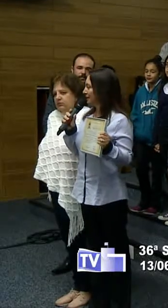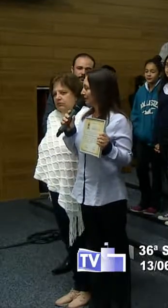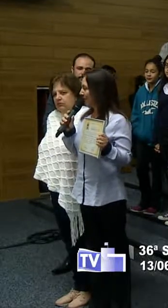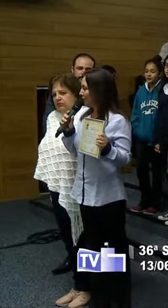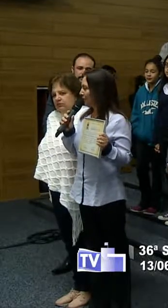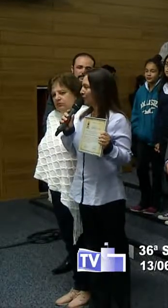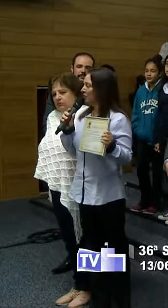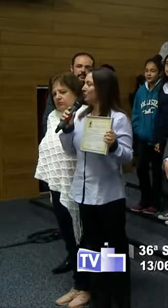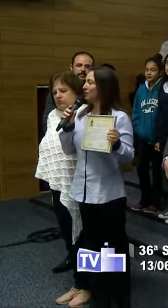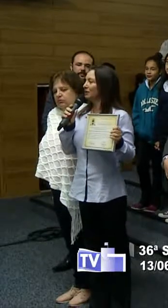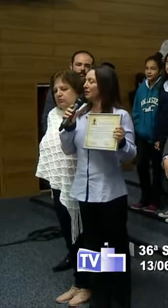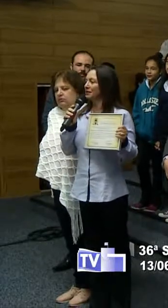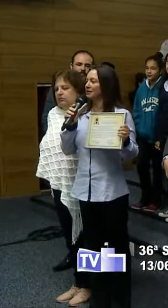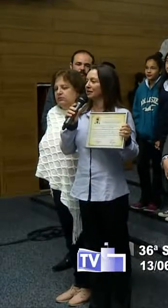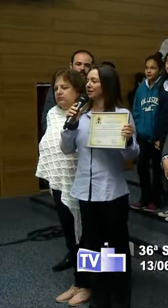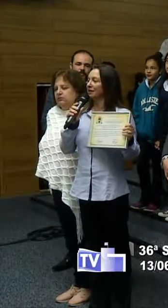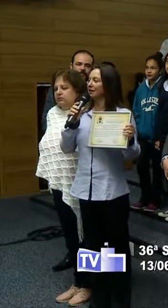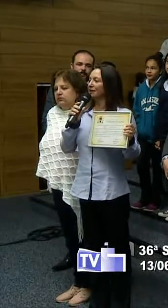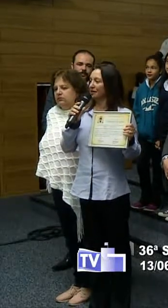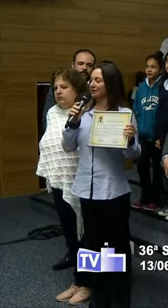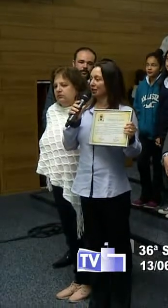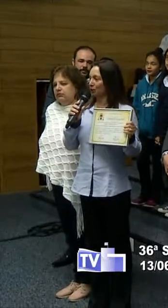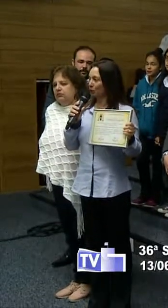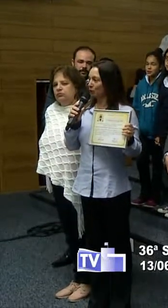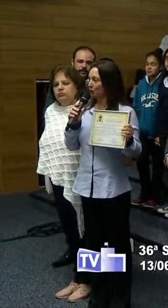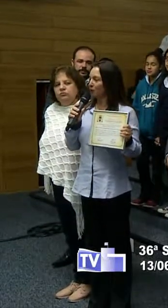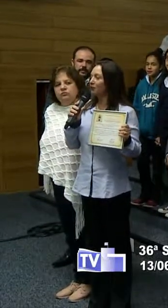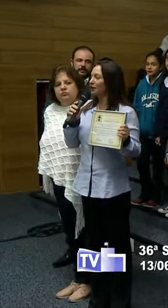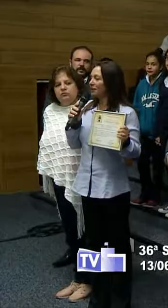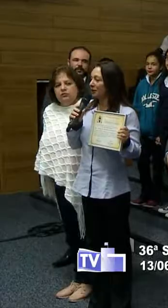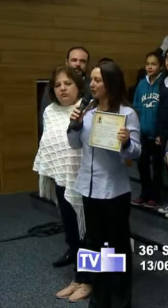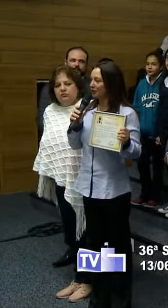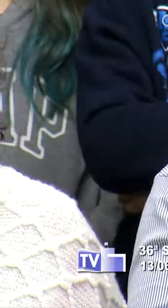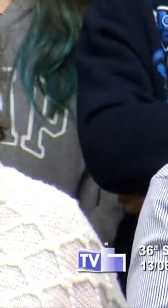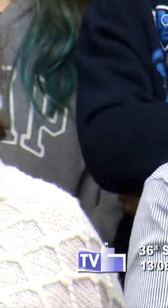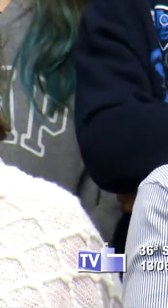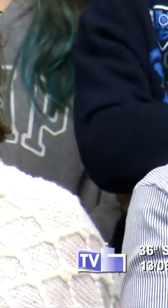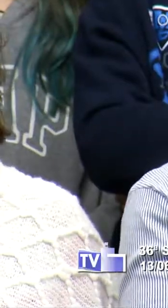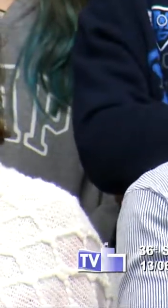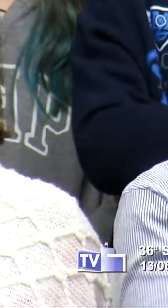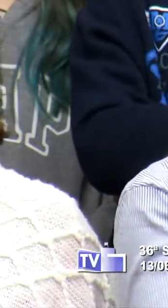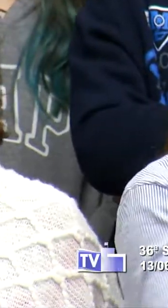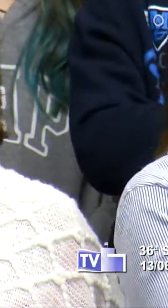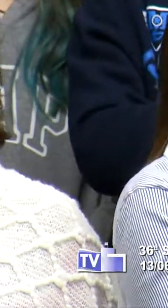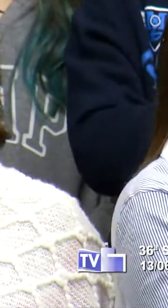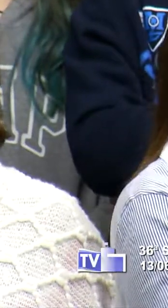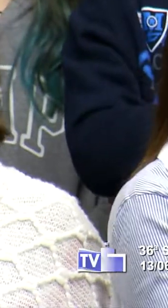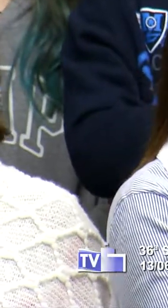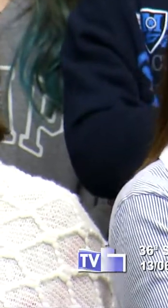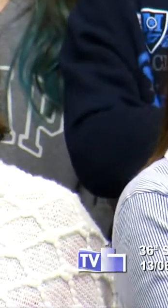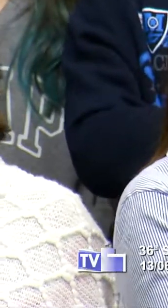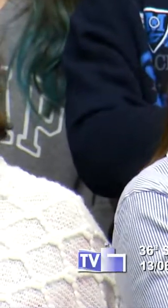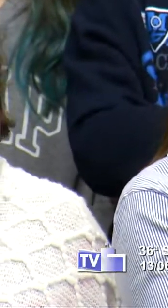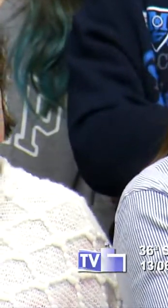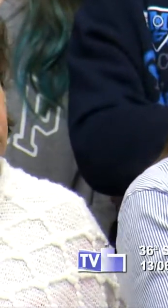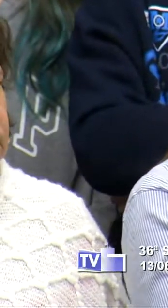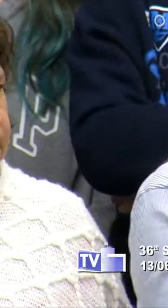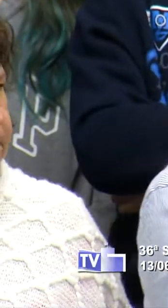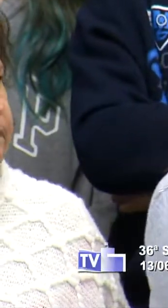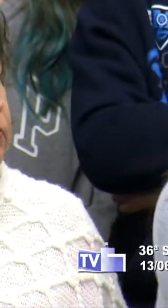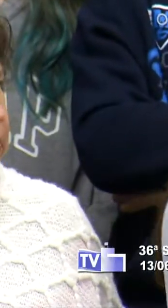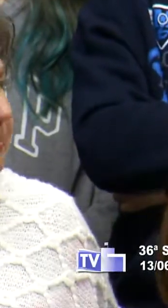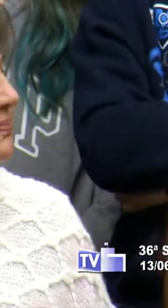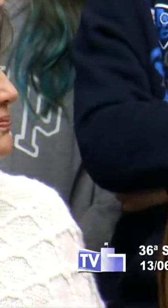em terceiro, 2015 em segundo e, finalmente, em 2016, conseguimos chegar no primeiro